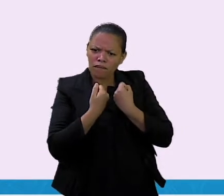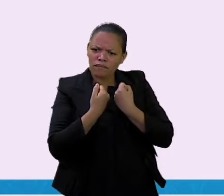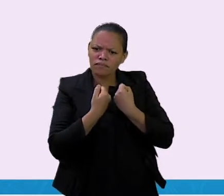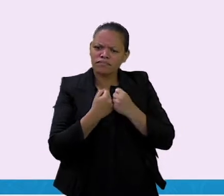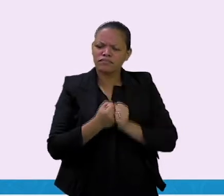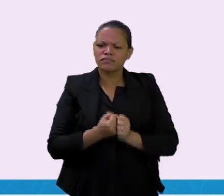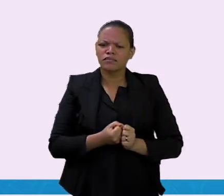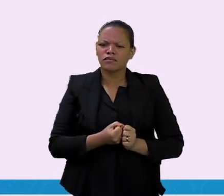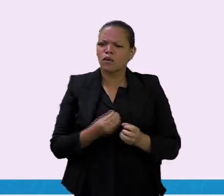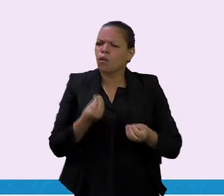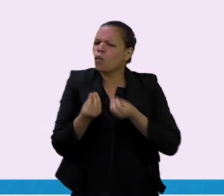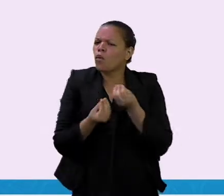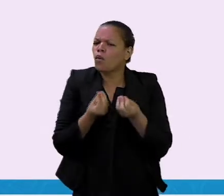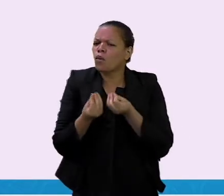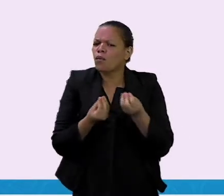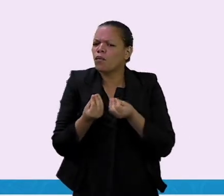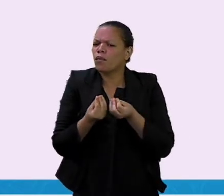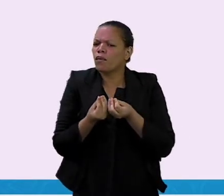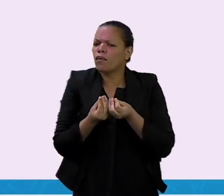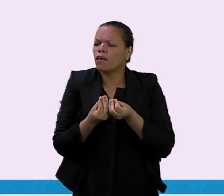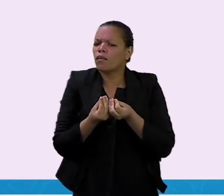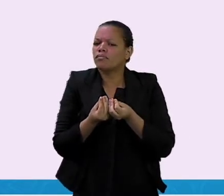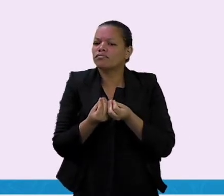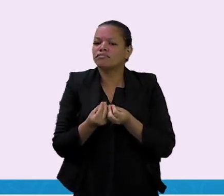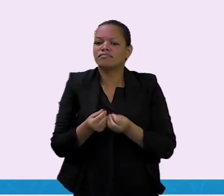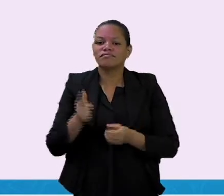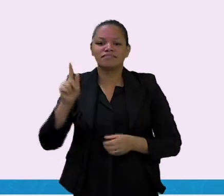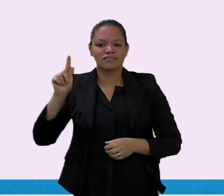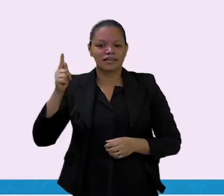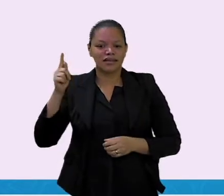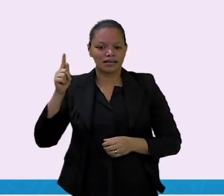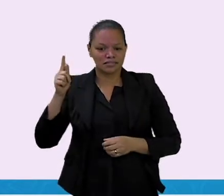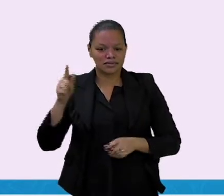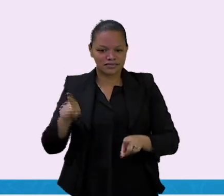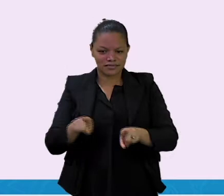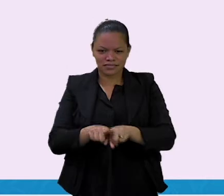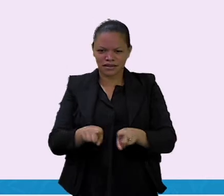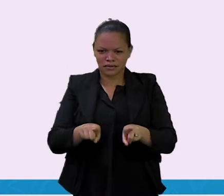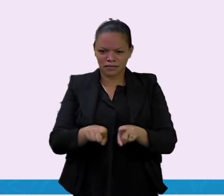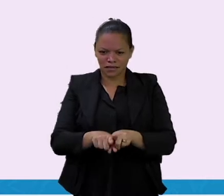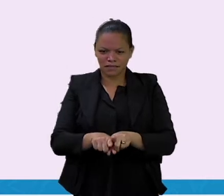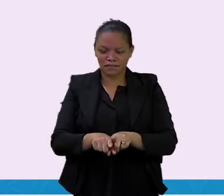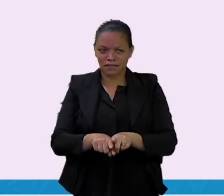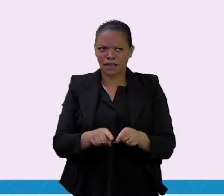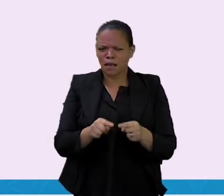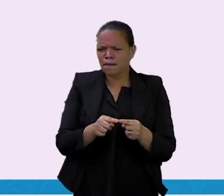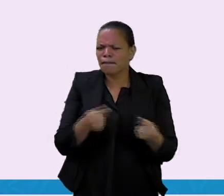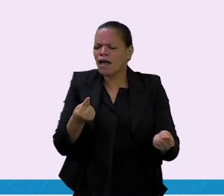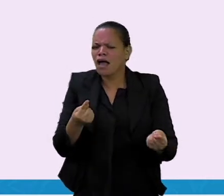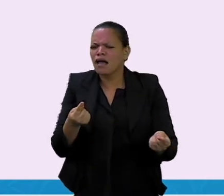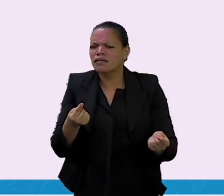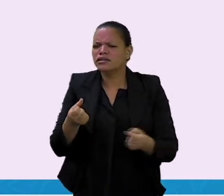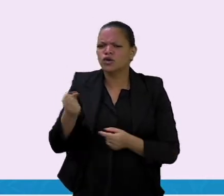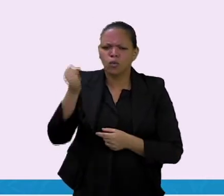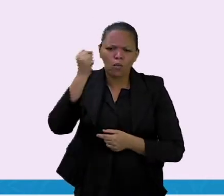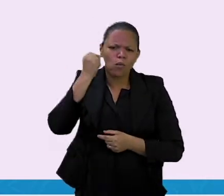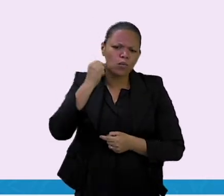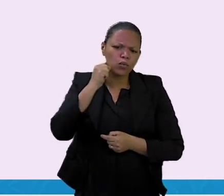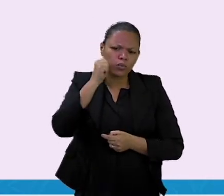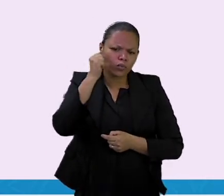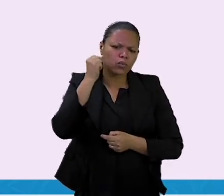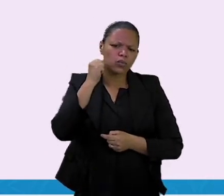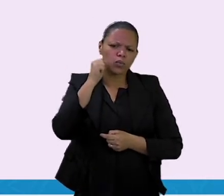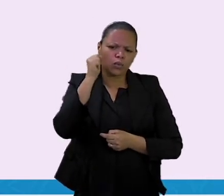mililitros ou gramas? Gramas também. Já o suco, que é